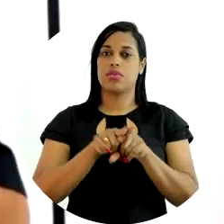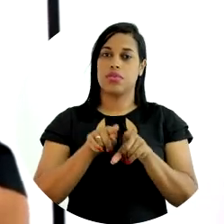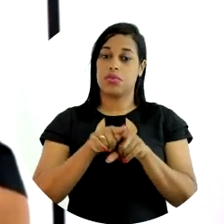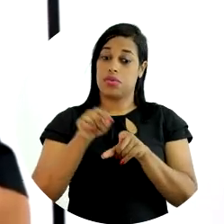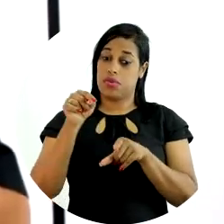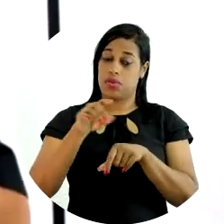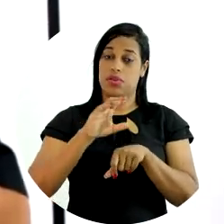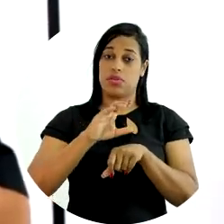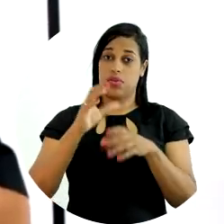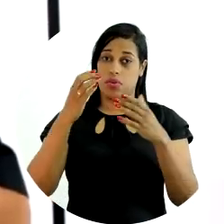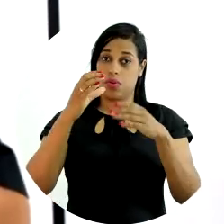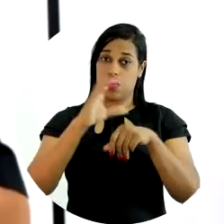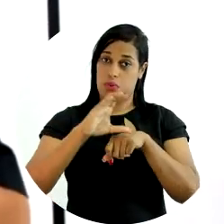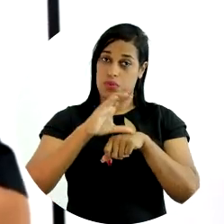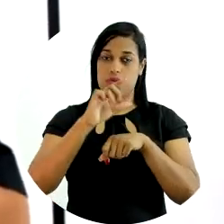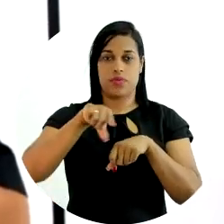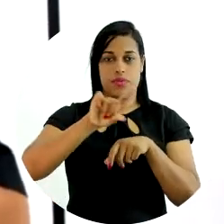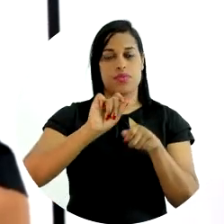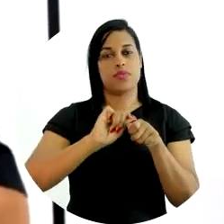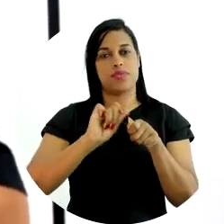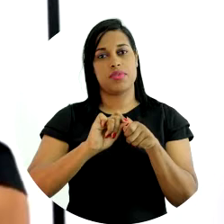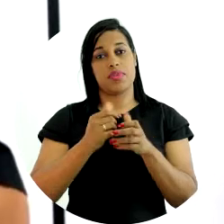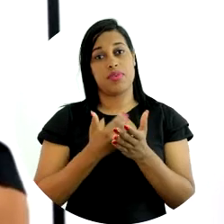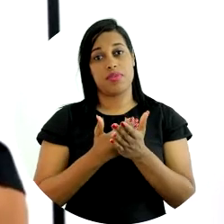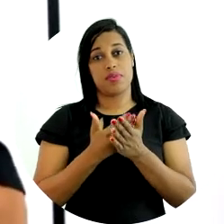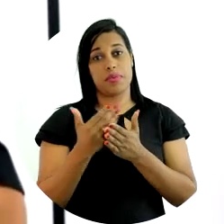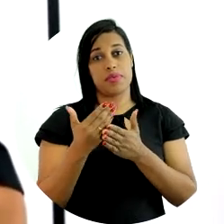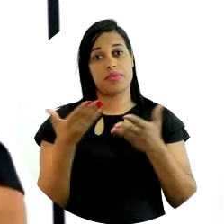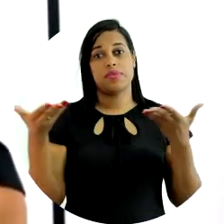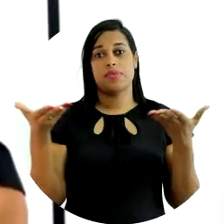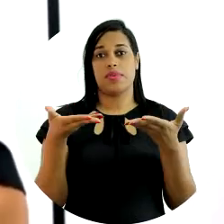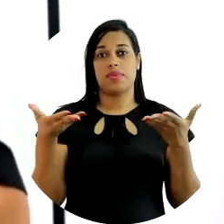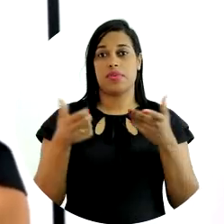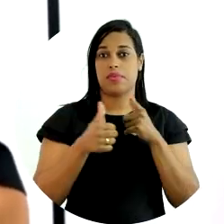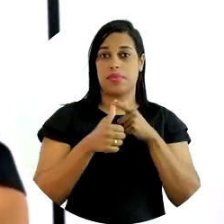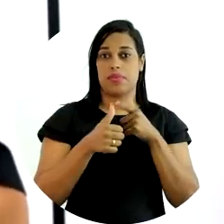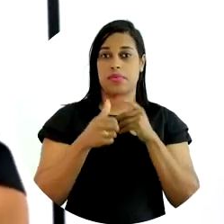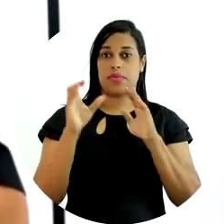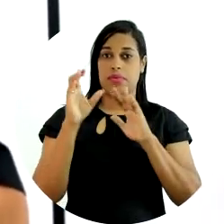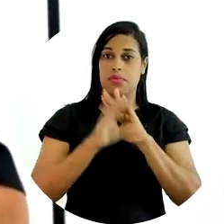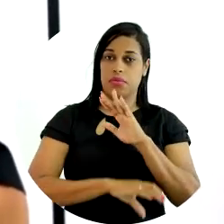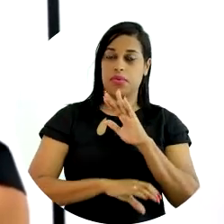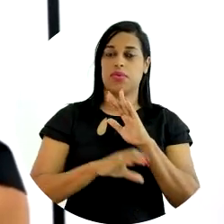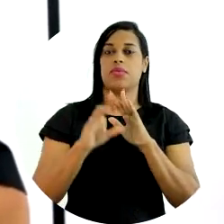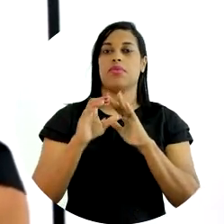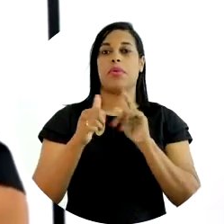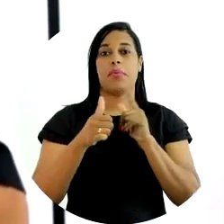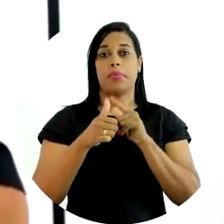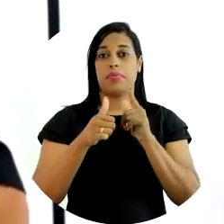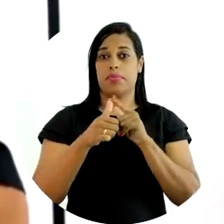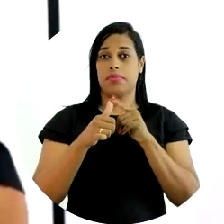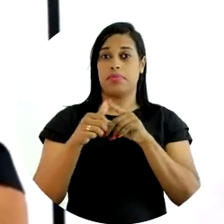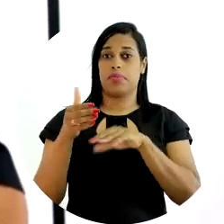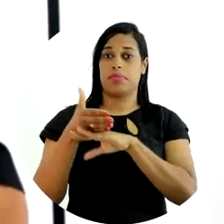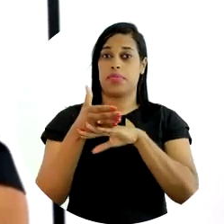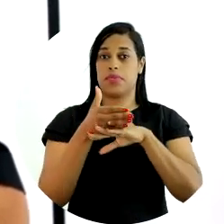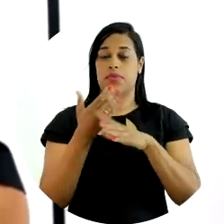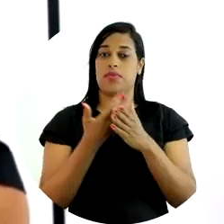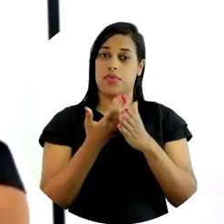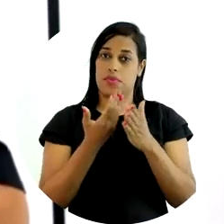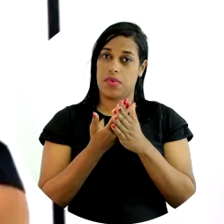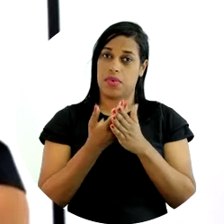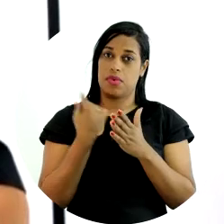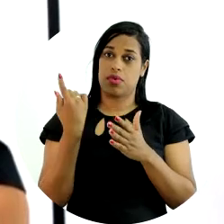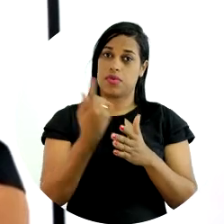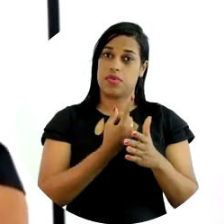ensino e para esse curso que vocês estão fazendo. Agora nós vamos começar o primeiro capítulo dessa primeira